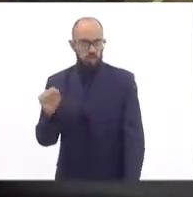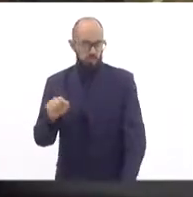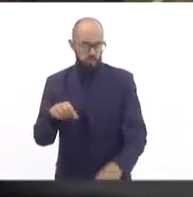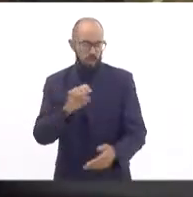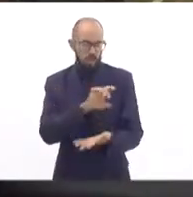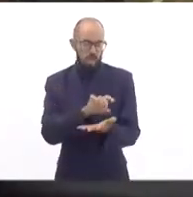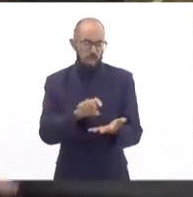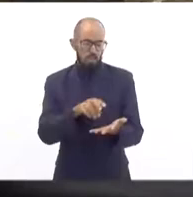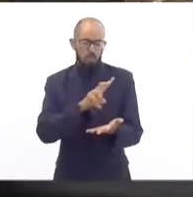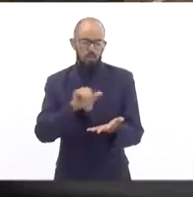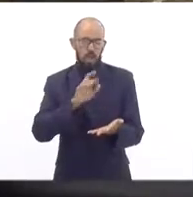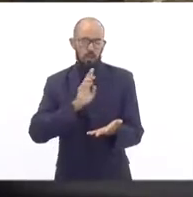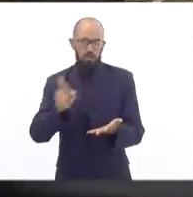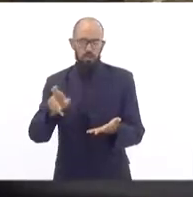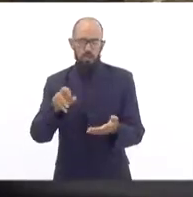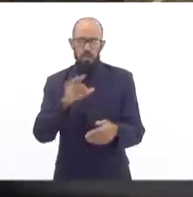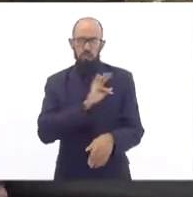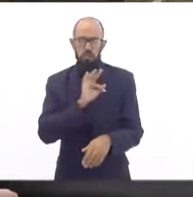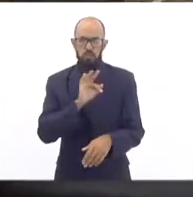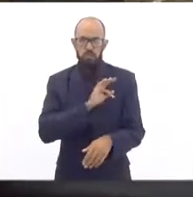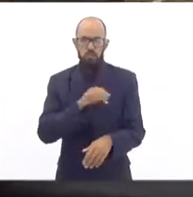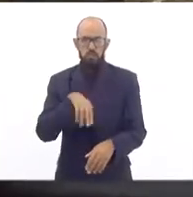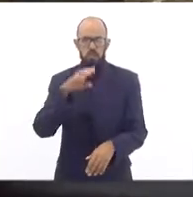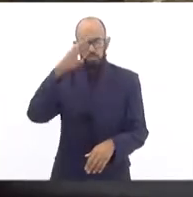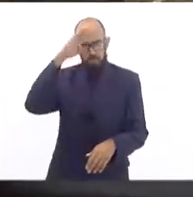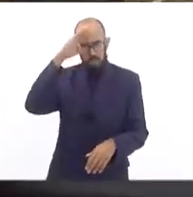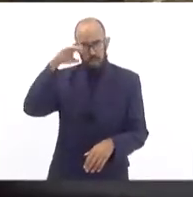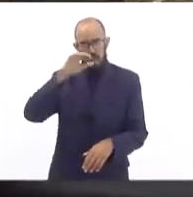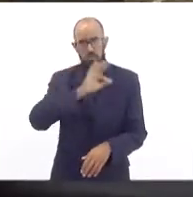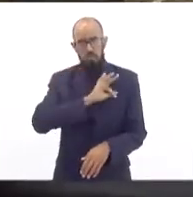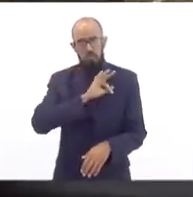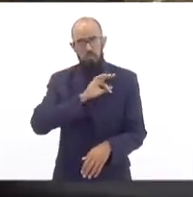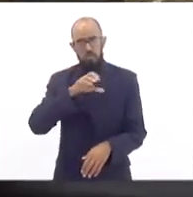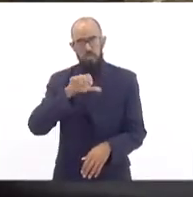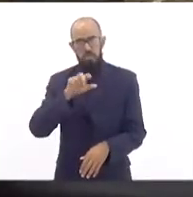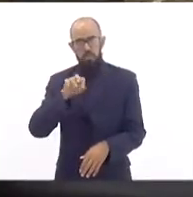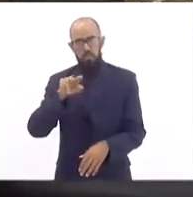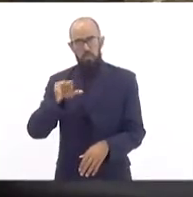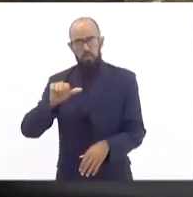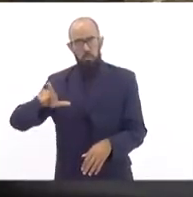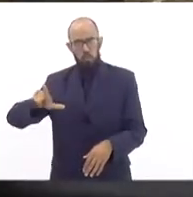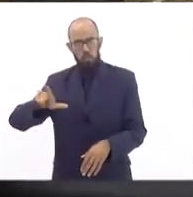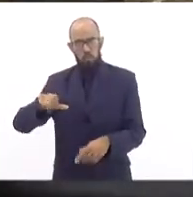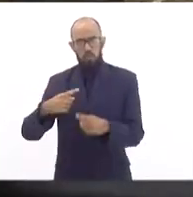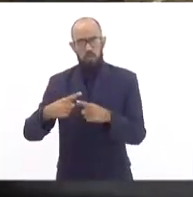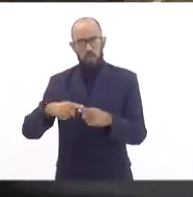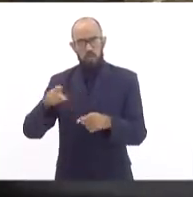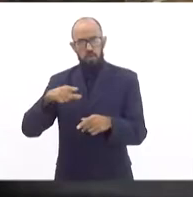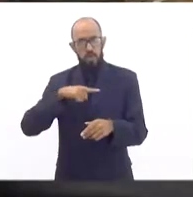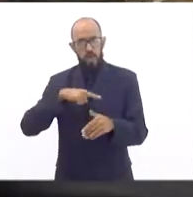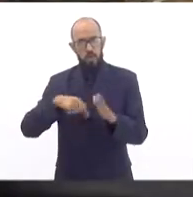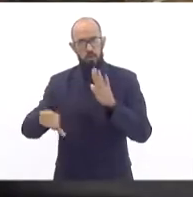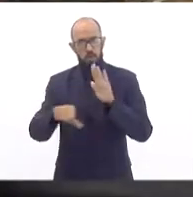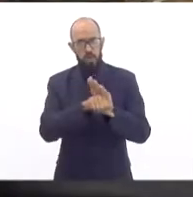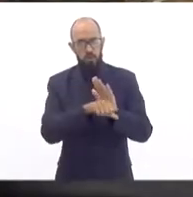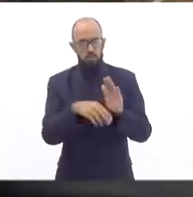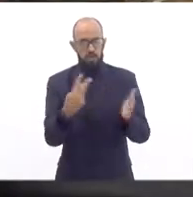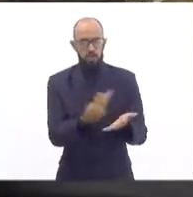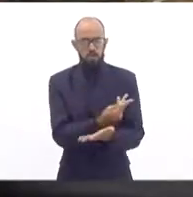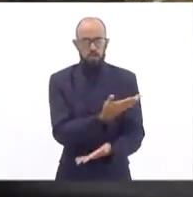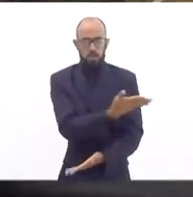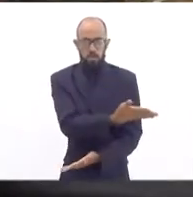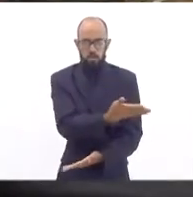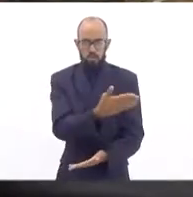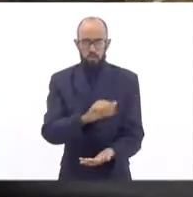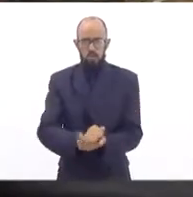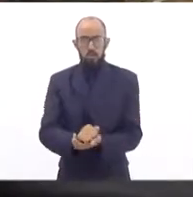dizer, a polícia militar, a polícia civil, porque tem a prática de um delito ali acontecendo. A gente verifica